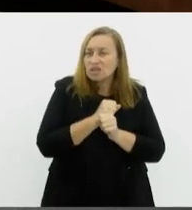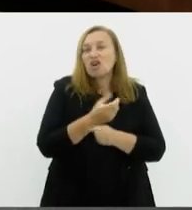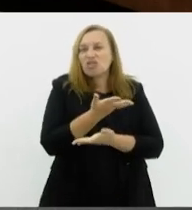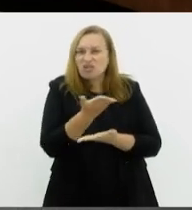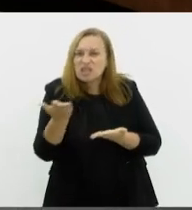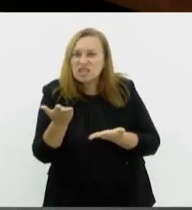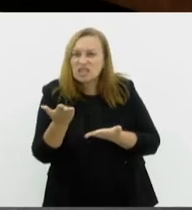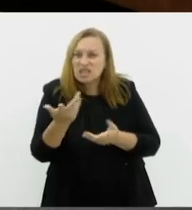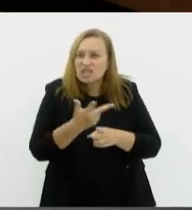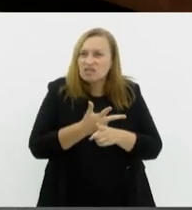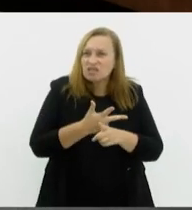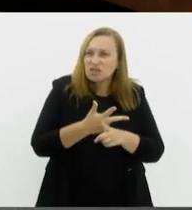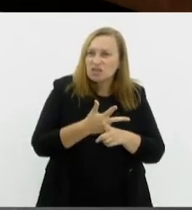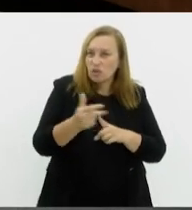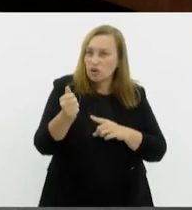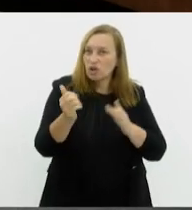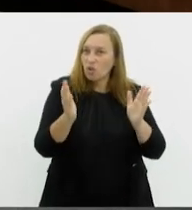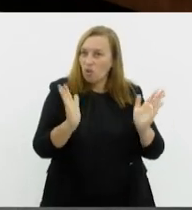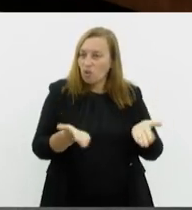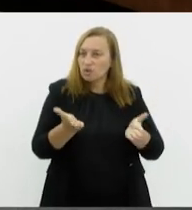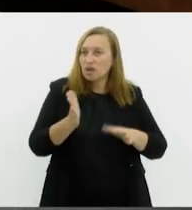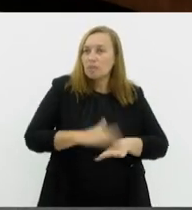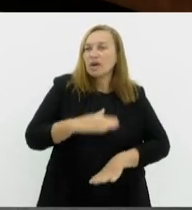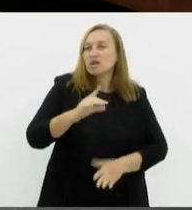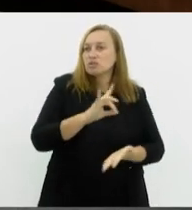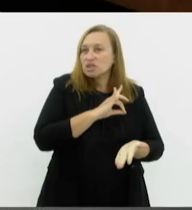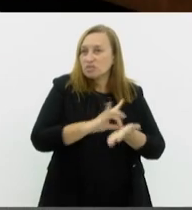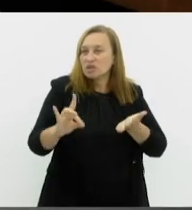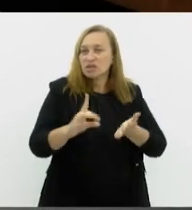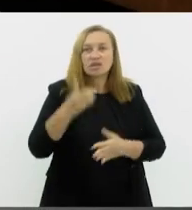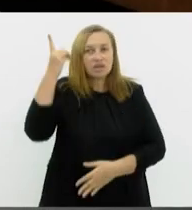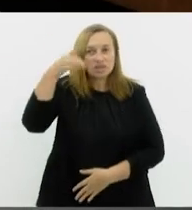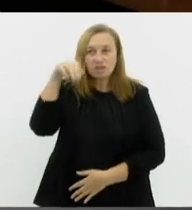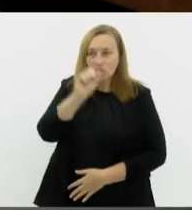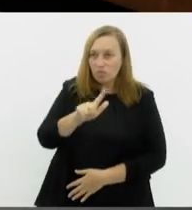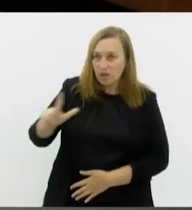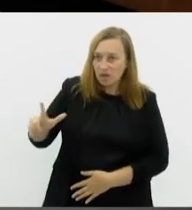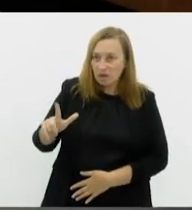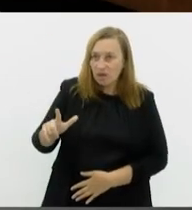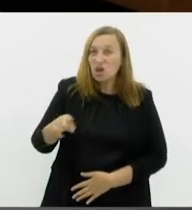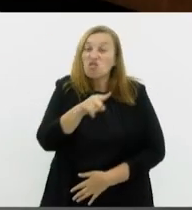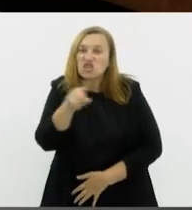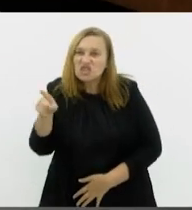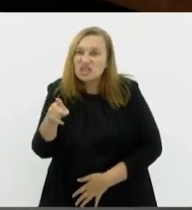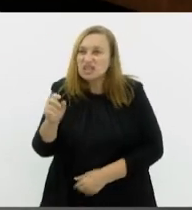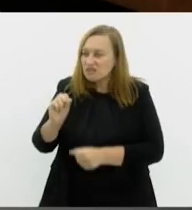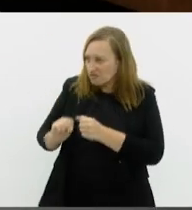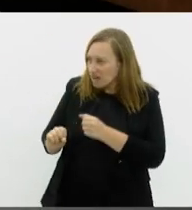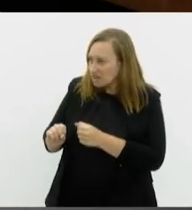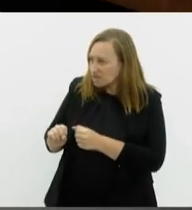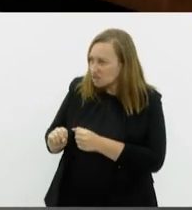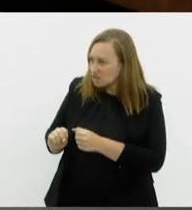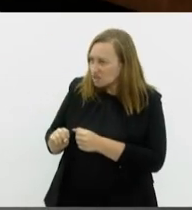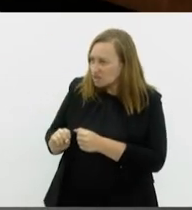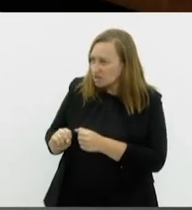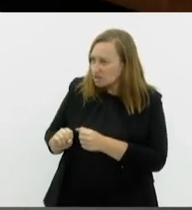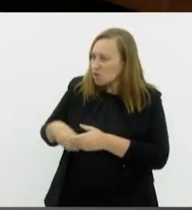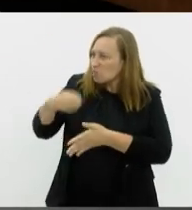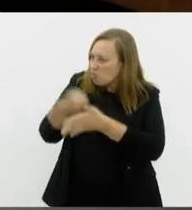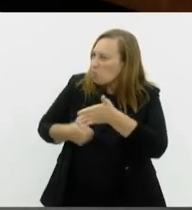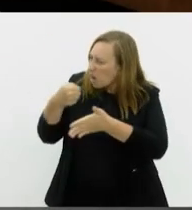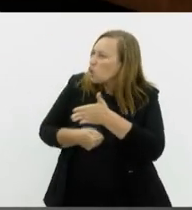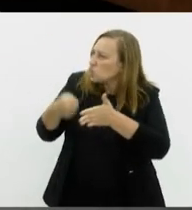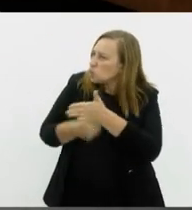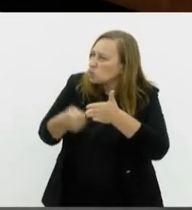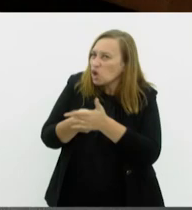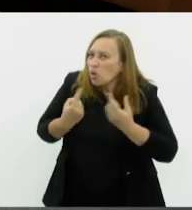Vocês ganharam aqui hoje mais um inimigo, deputado Pobel. Você que faz uma batalha